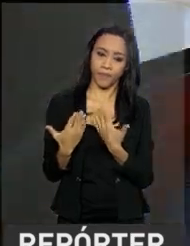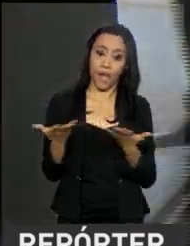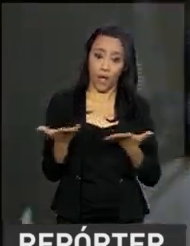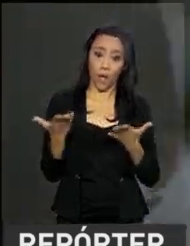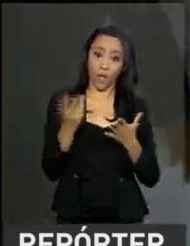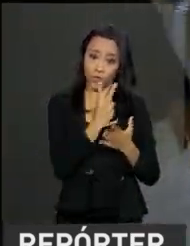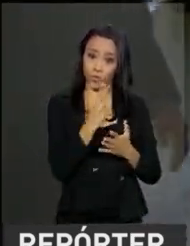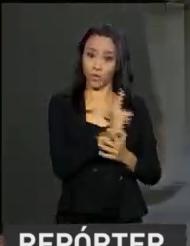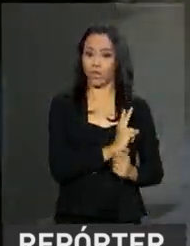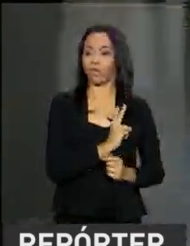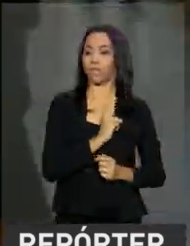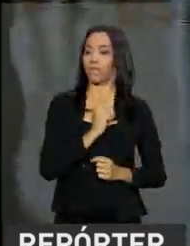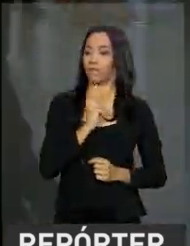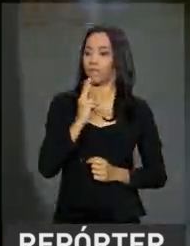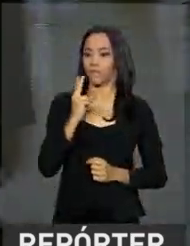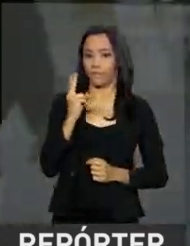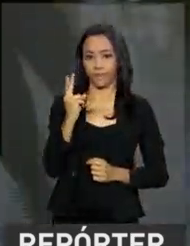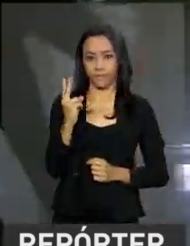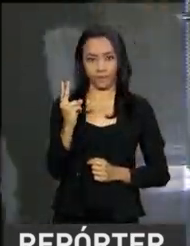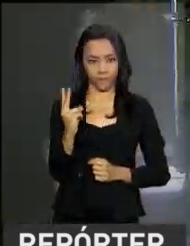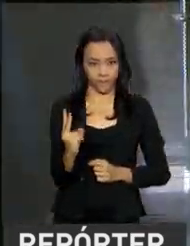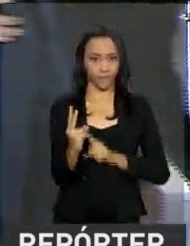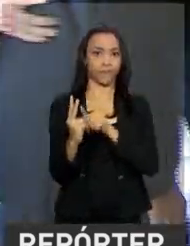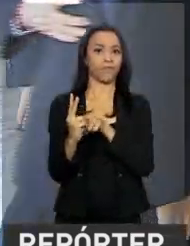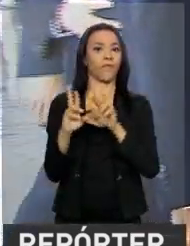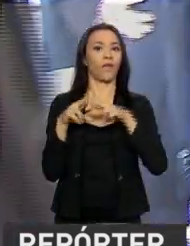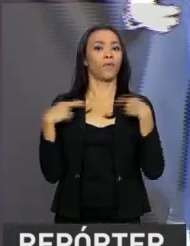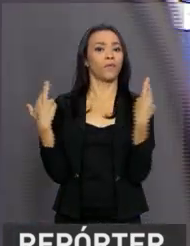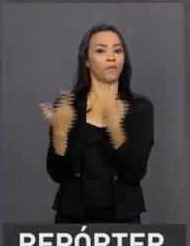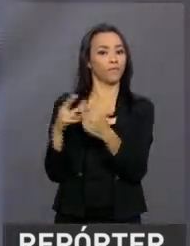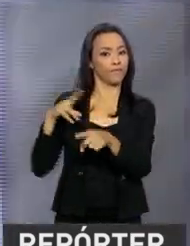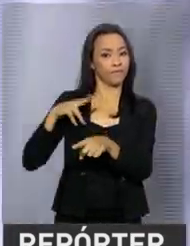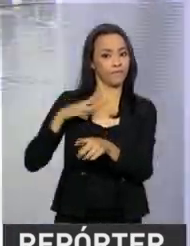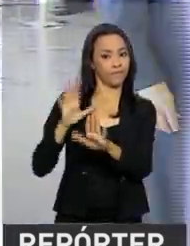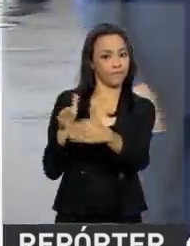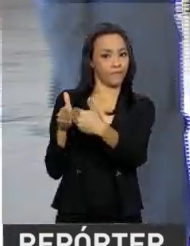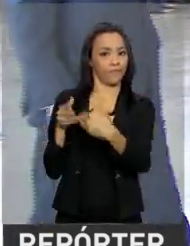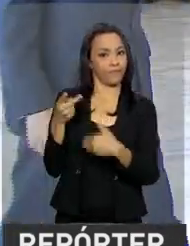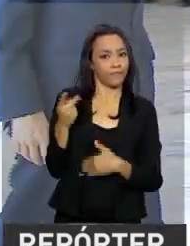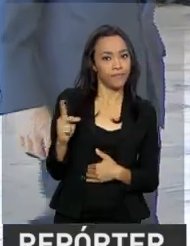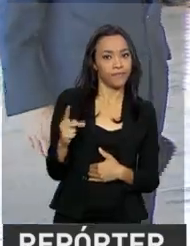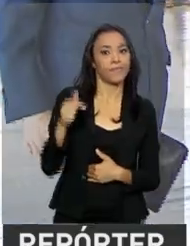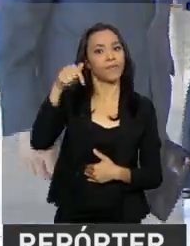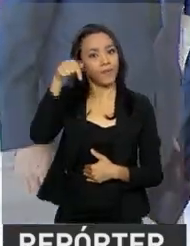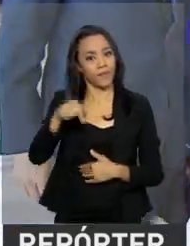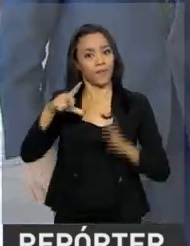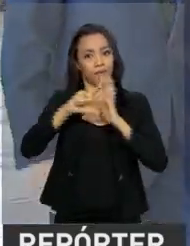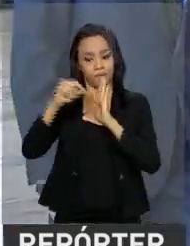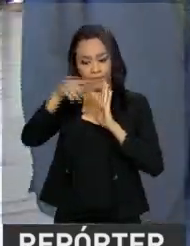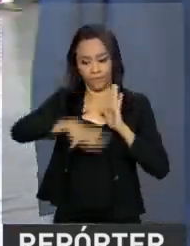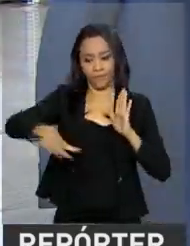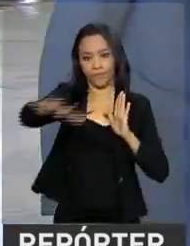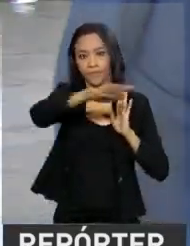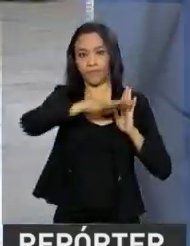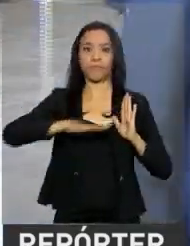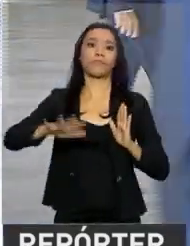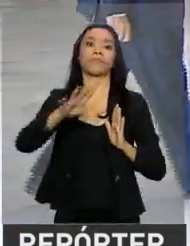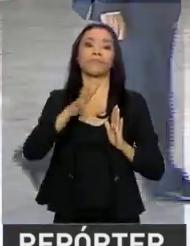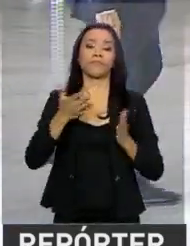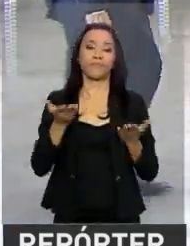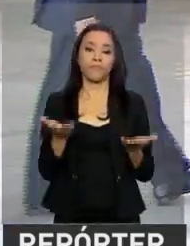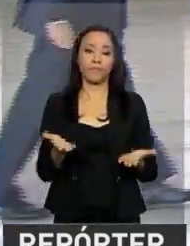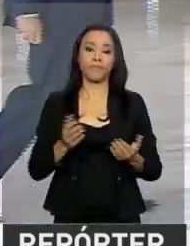dois seguem então para esse encontro, essa reunião privada que os dois vão manter no Palácio do Planalto, no gabinete